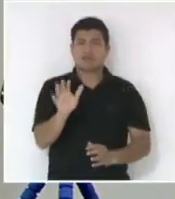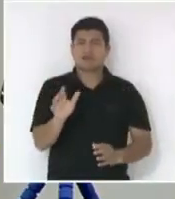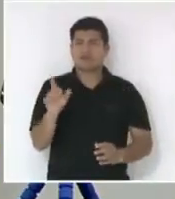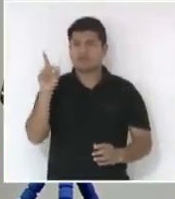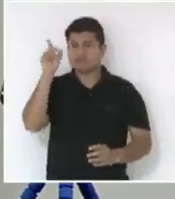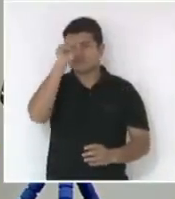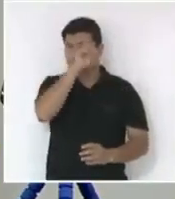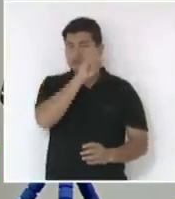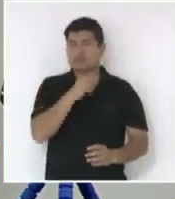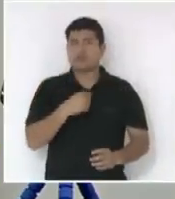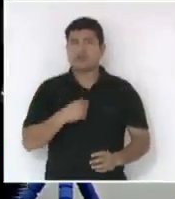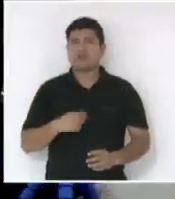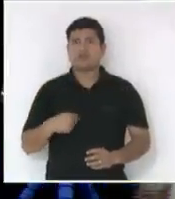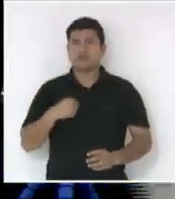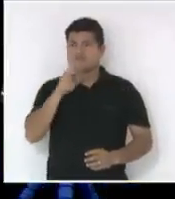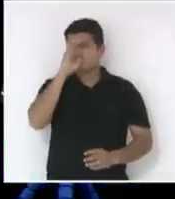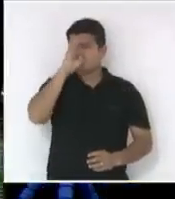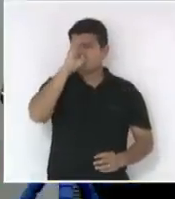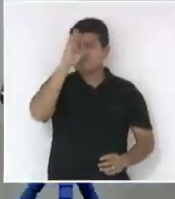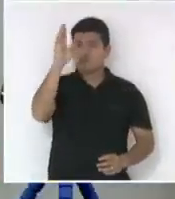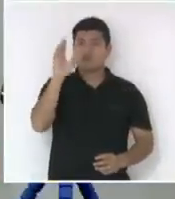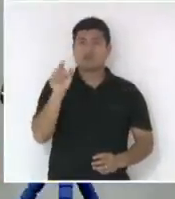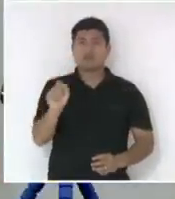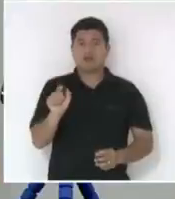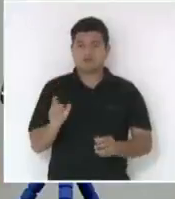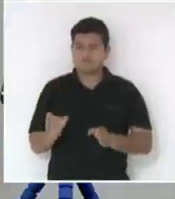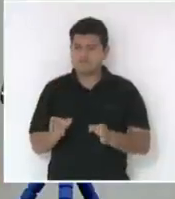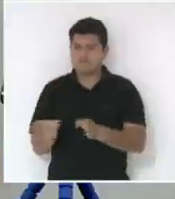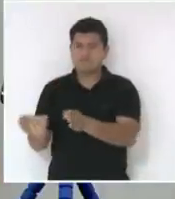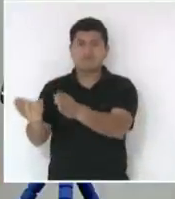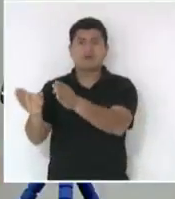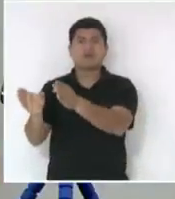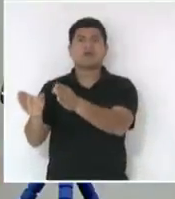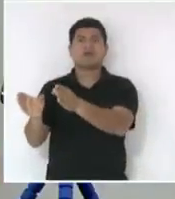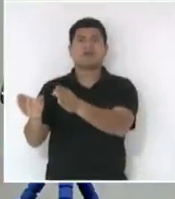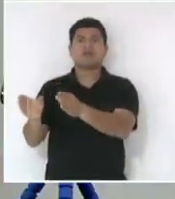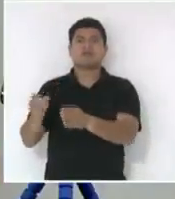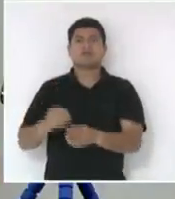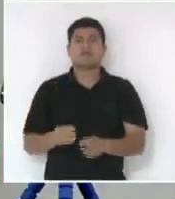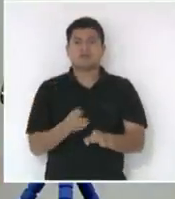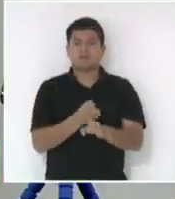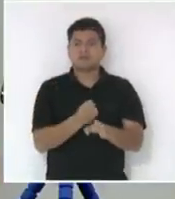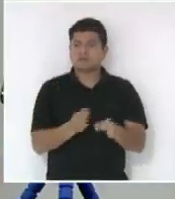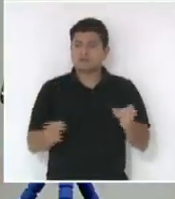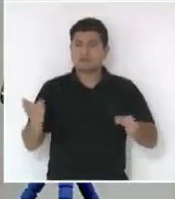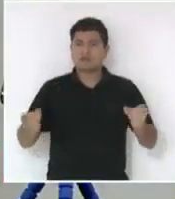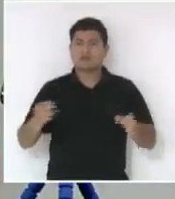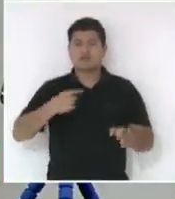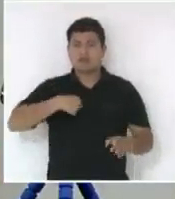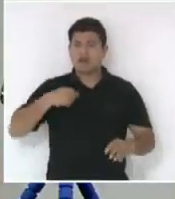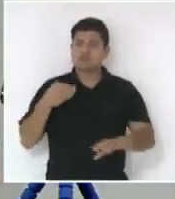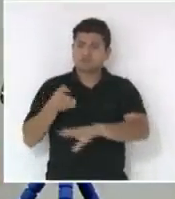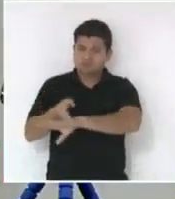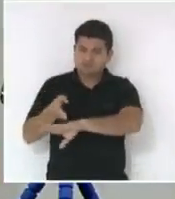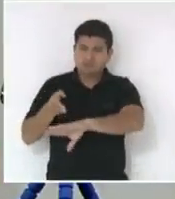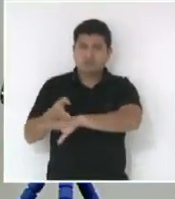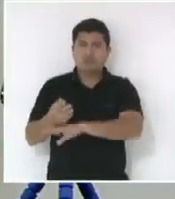dificuldades, priorizamos esse segmento e, no período que lá estivemos,